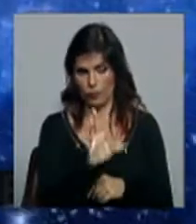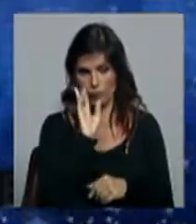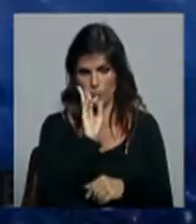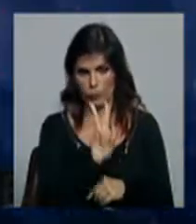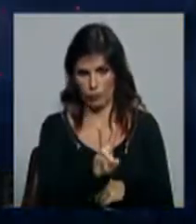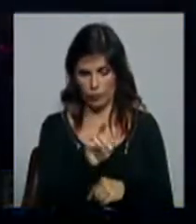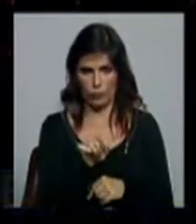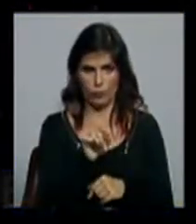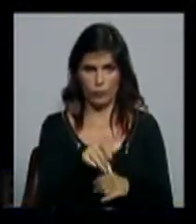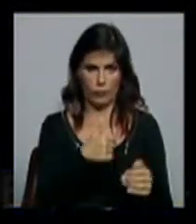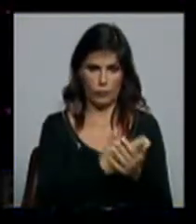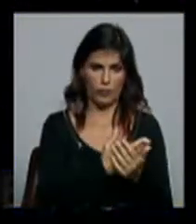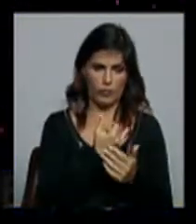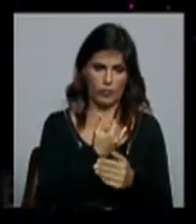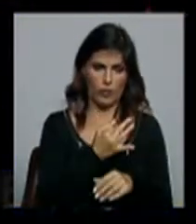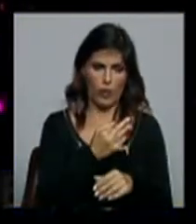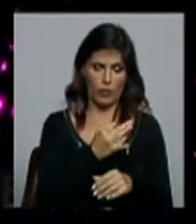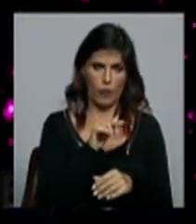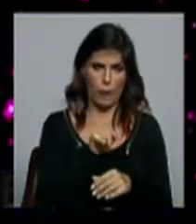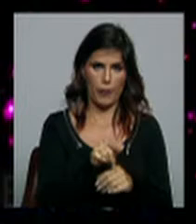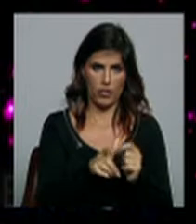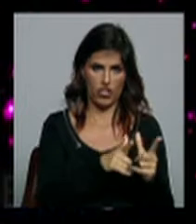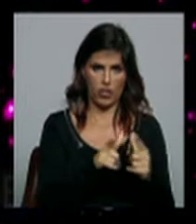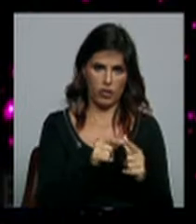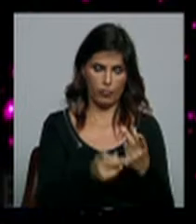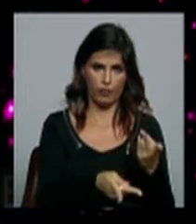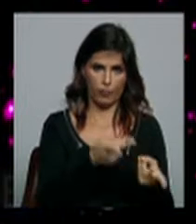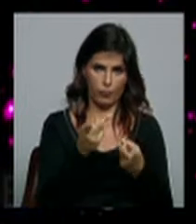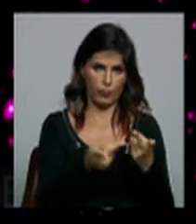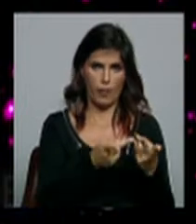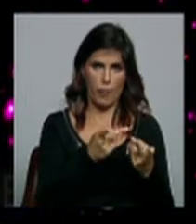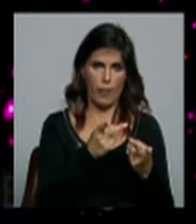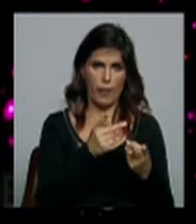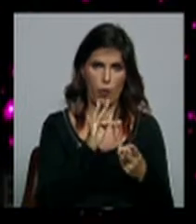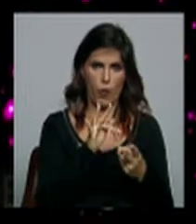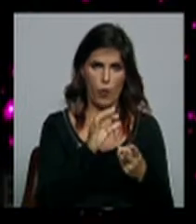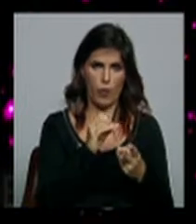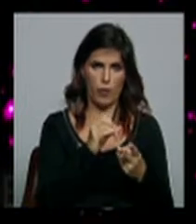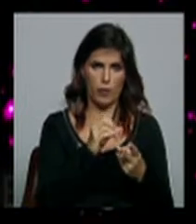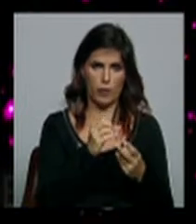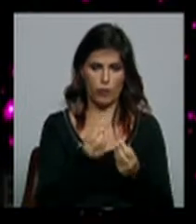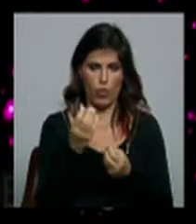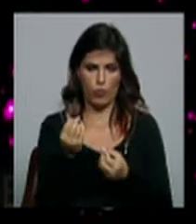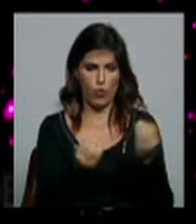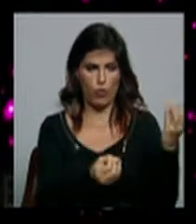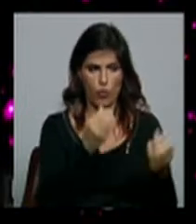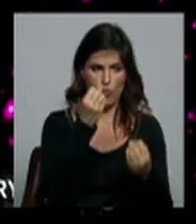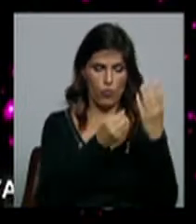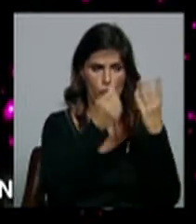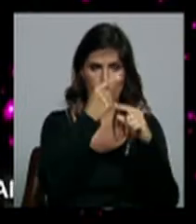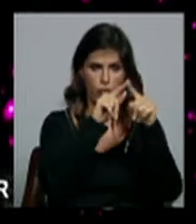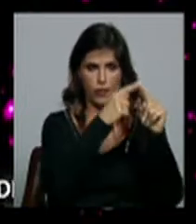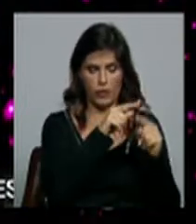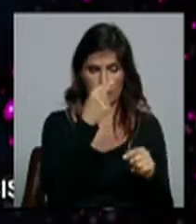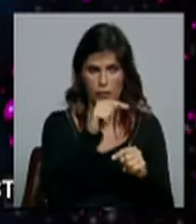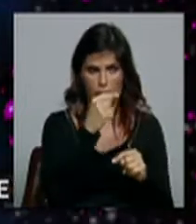para 24 mil estrelas que foram analisadas em 40 maternidades diferentes que existem no